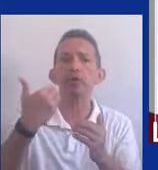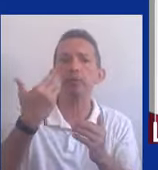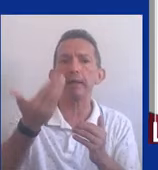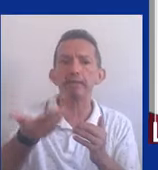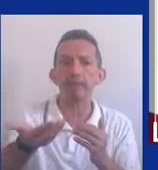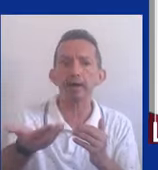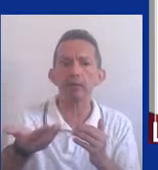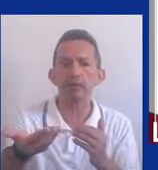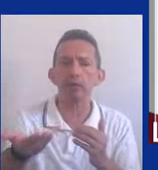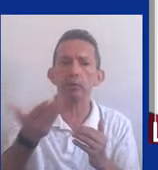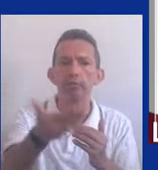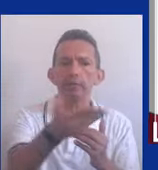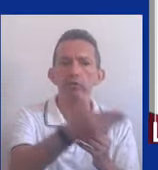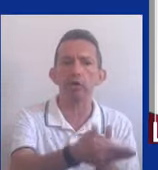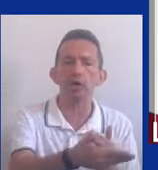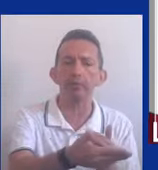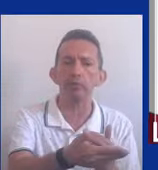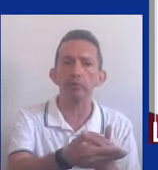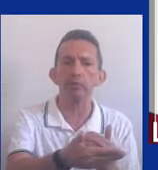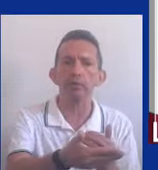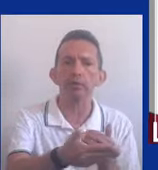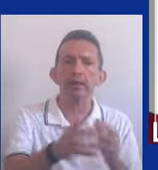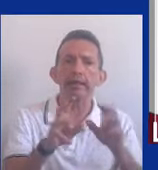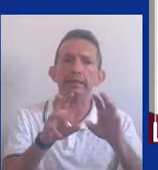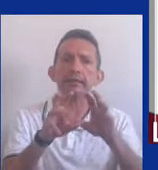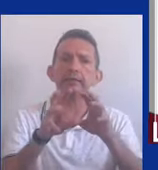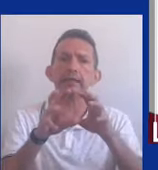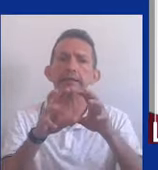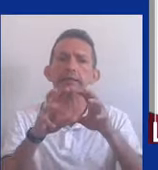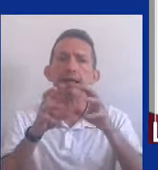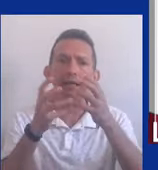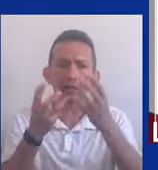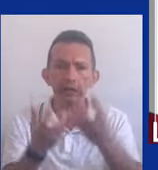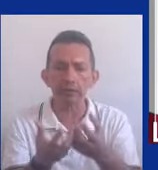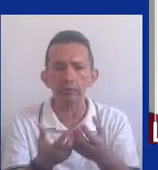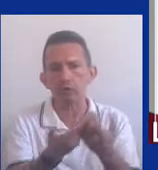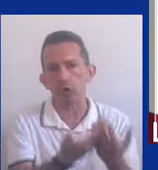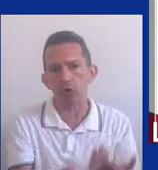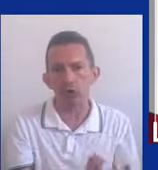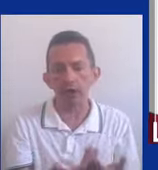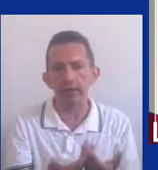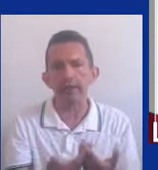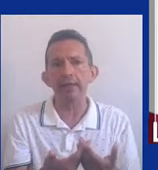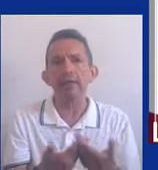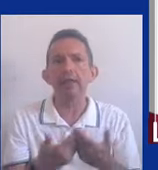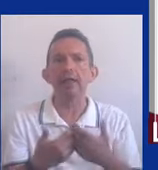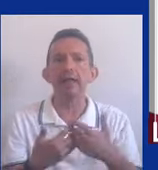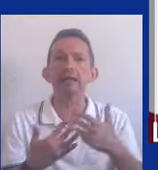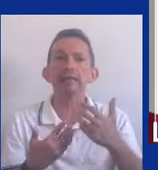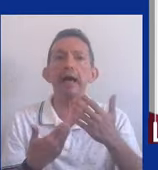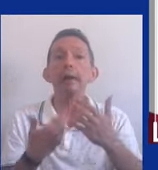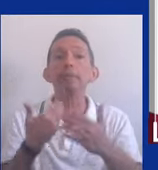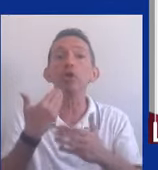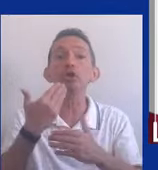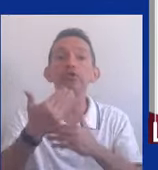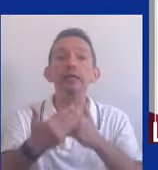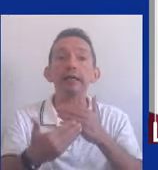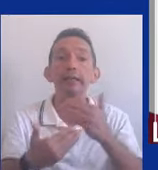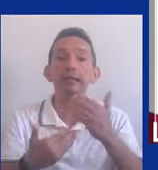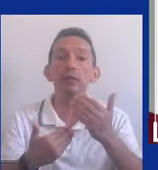projeção protoplasmática, que é o pseudópodo, esse mecanismo só ocorre graças